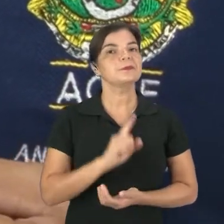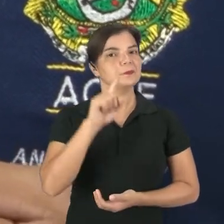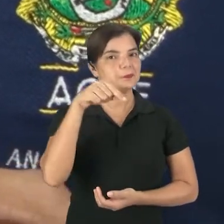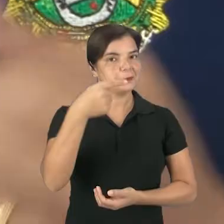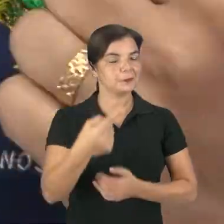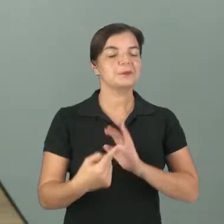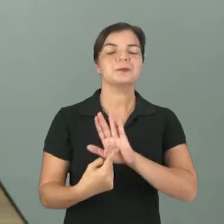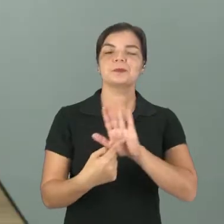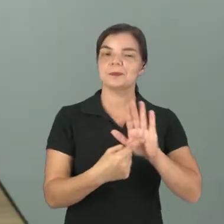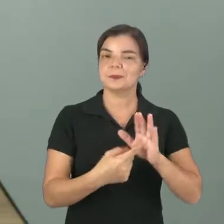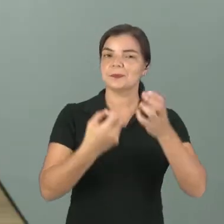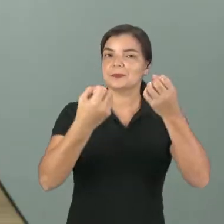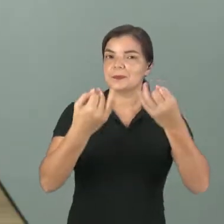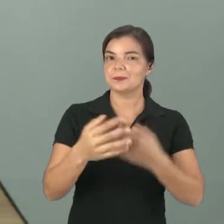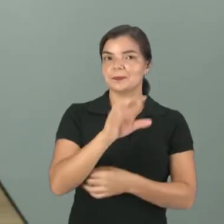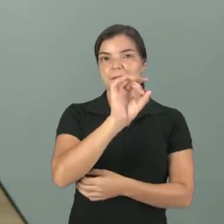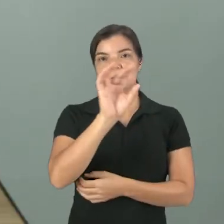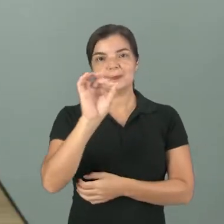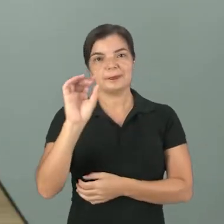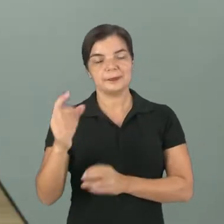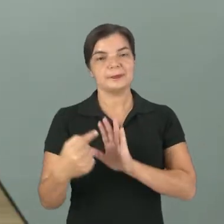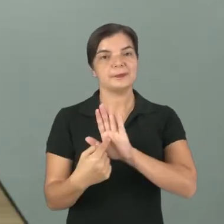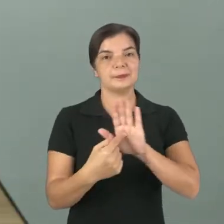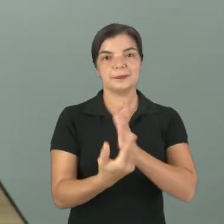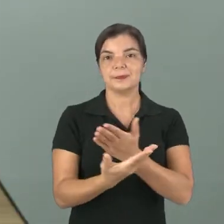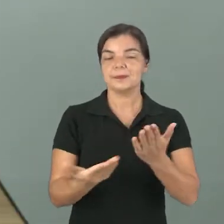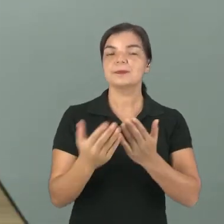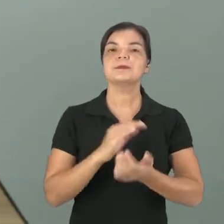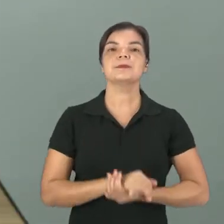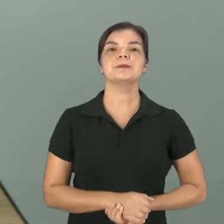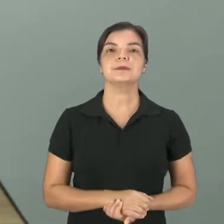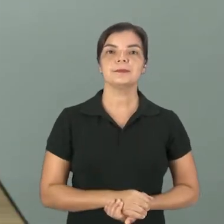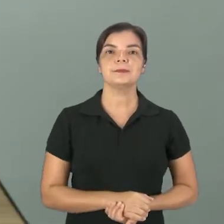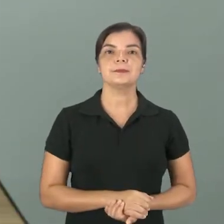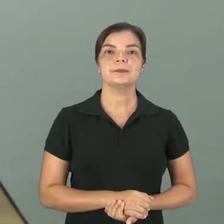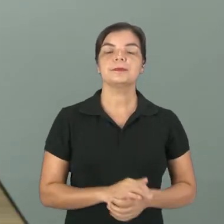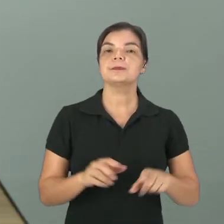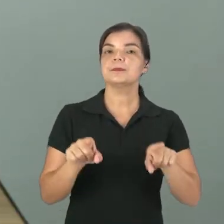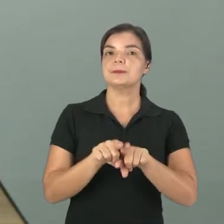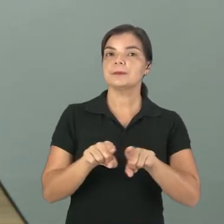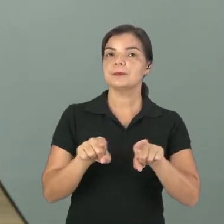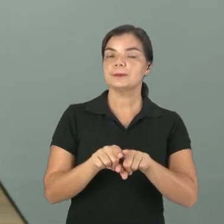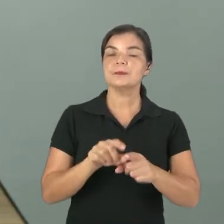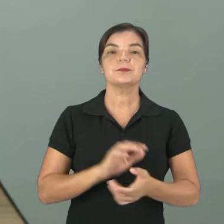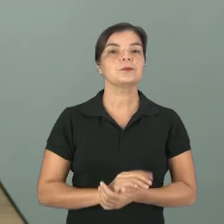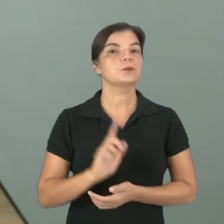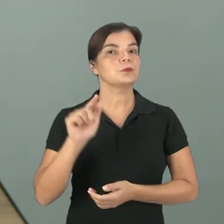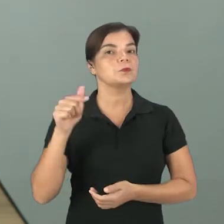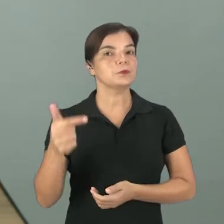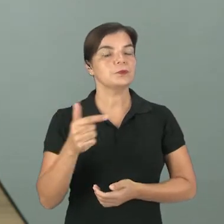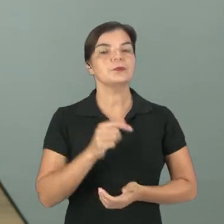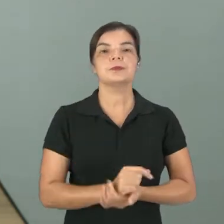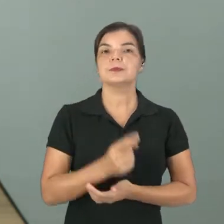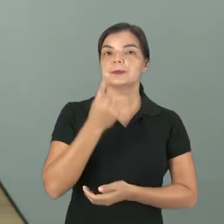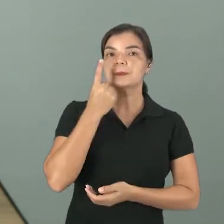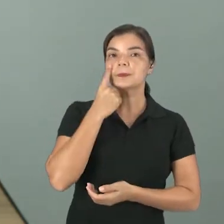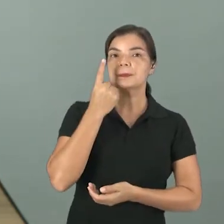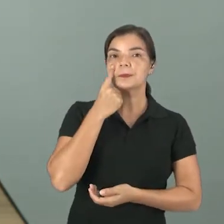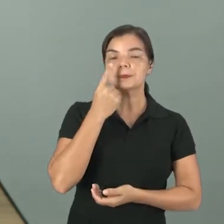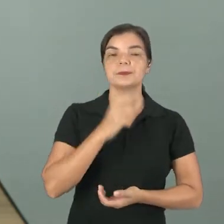a pouquinho nós vamos falar o nome de cada um dos que vou apresentar a vocês. Trouxe também para vocês um outro. Olhem